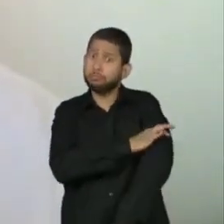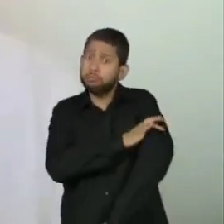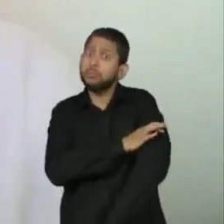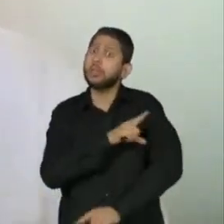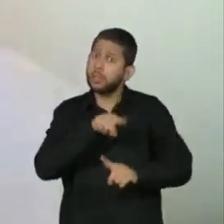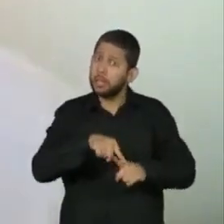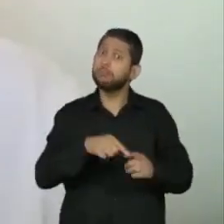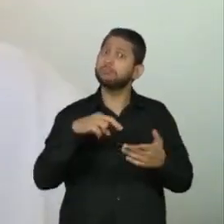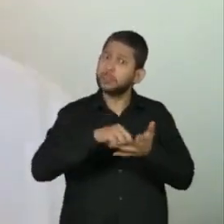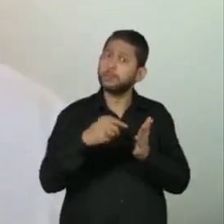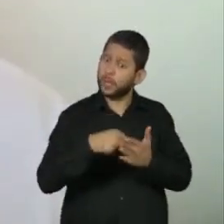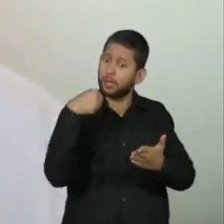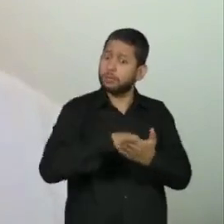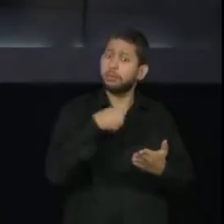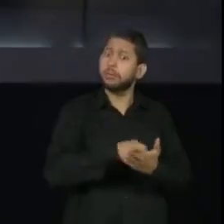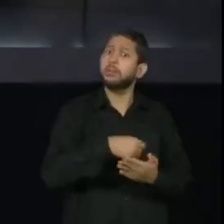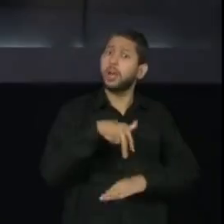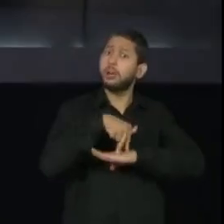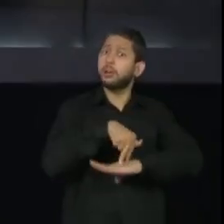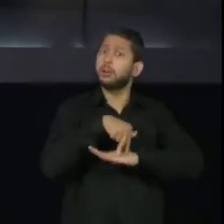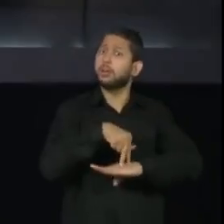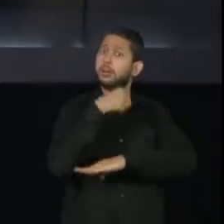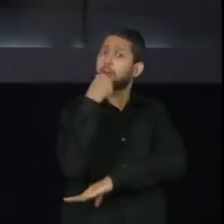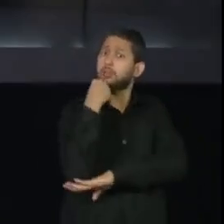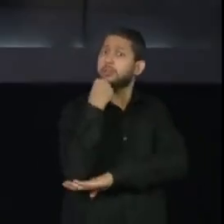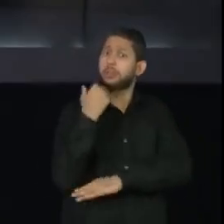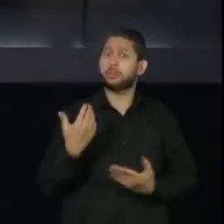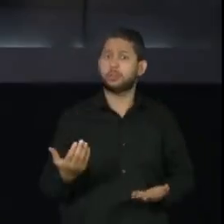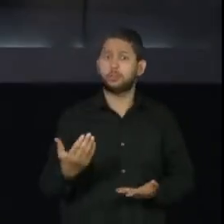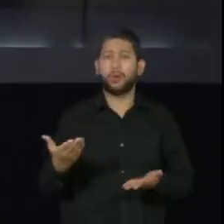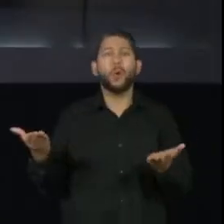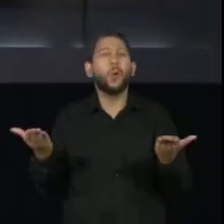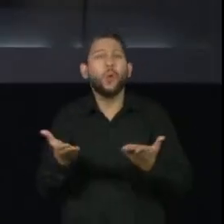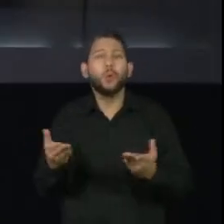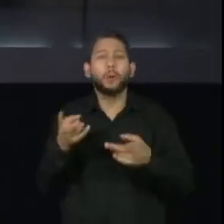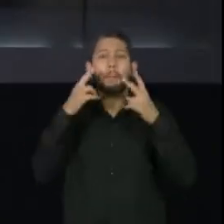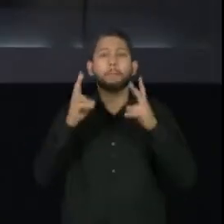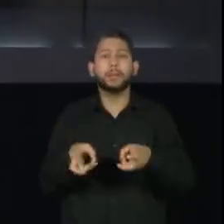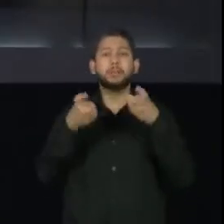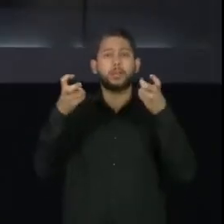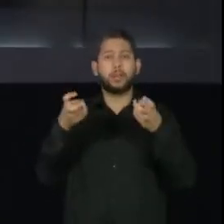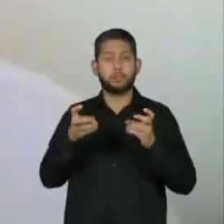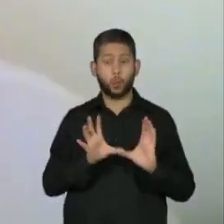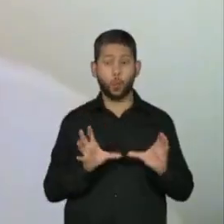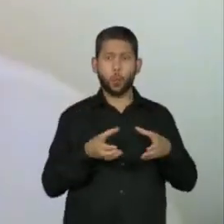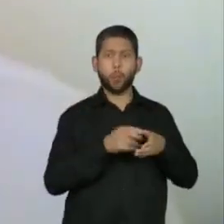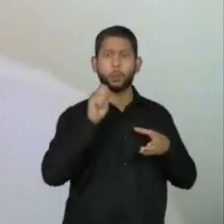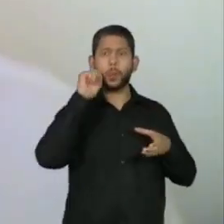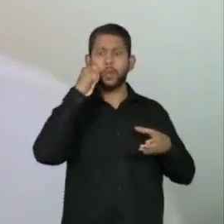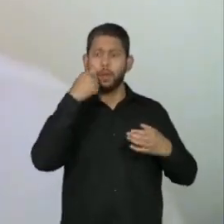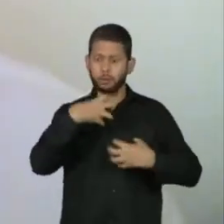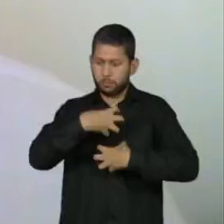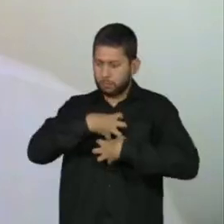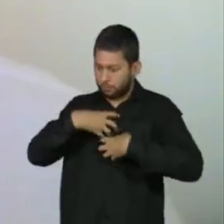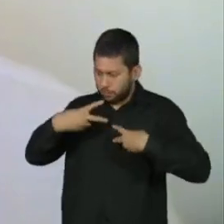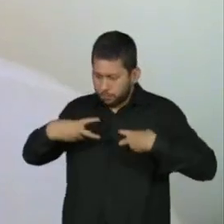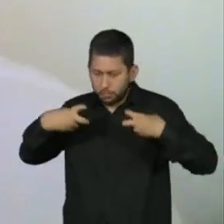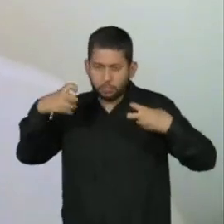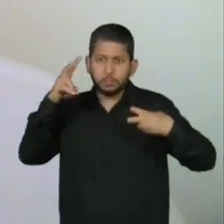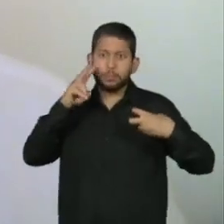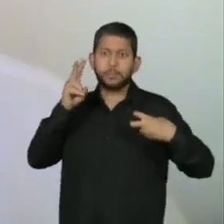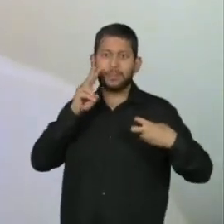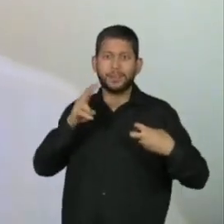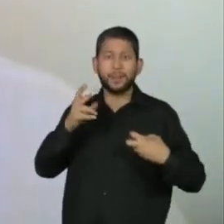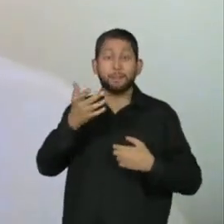resistência, tem sido um elemento de resistência. O que está acontecendo hoje é que esse processo de empoderamento negro ele tem deixado muita